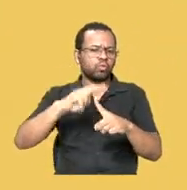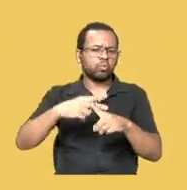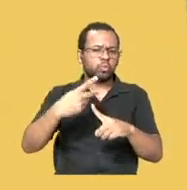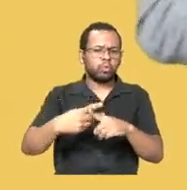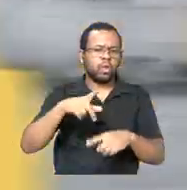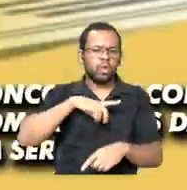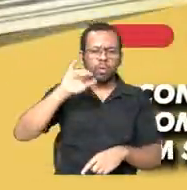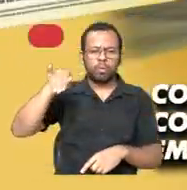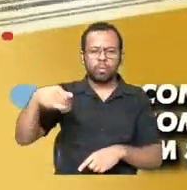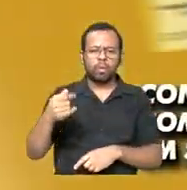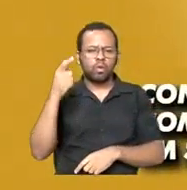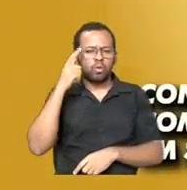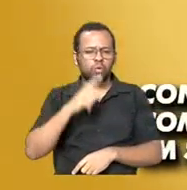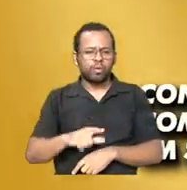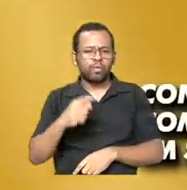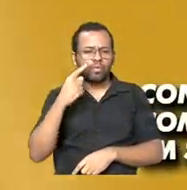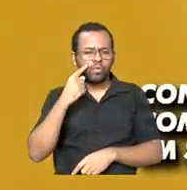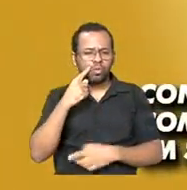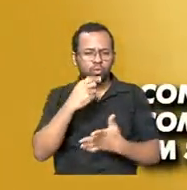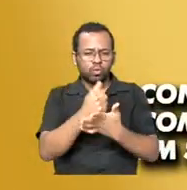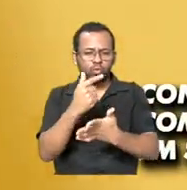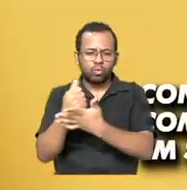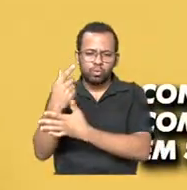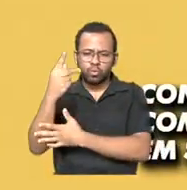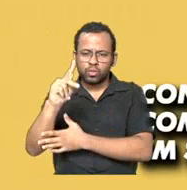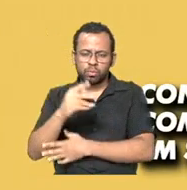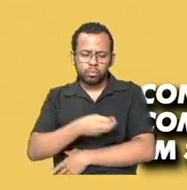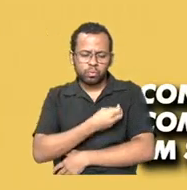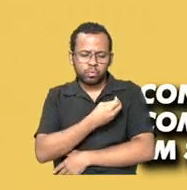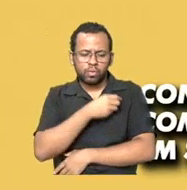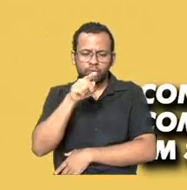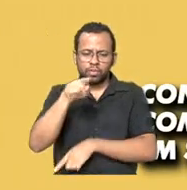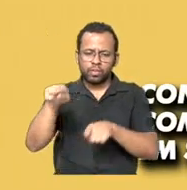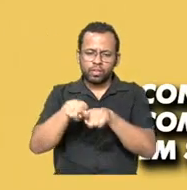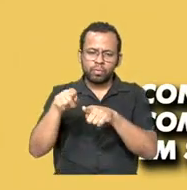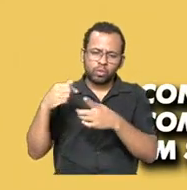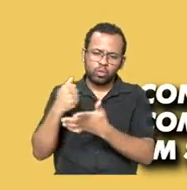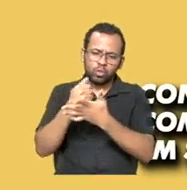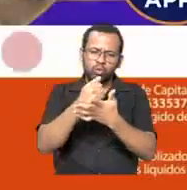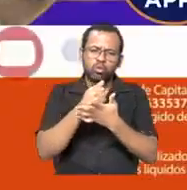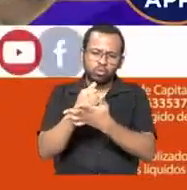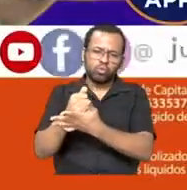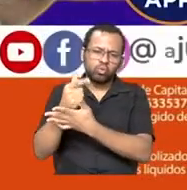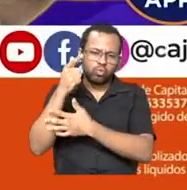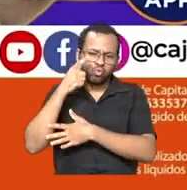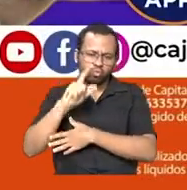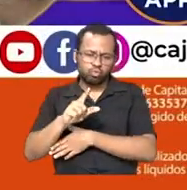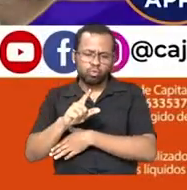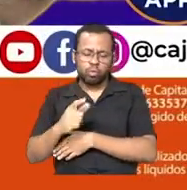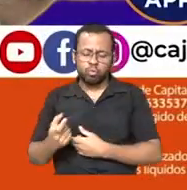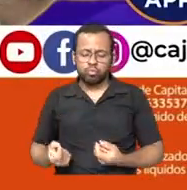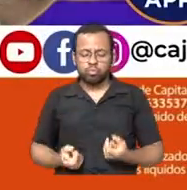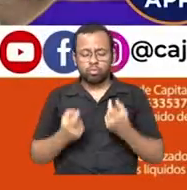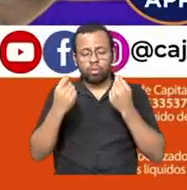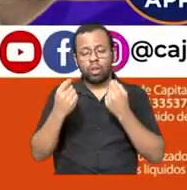são mais chances de ganhar compreensão e participe você também ajuda a vozes na luta contra o câncer